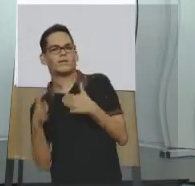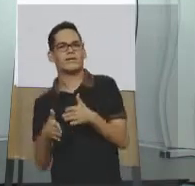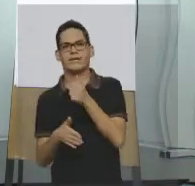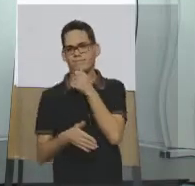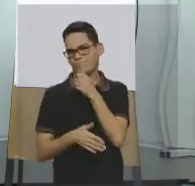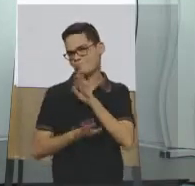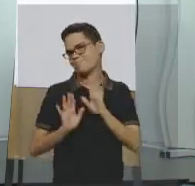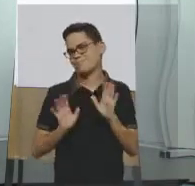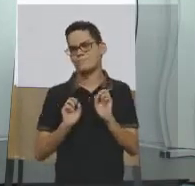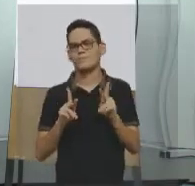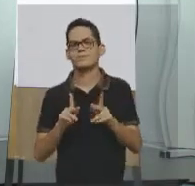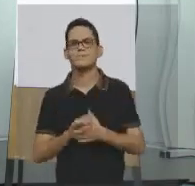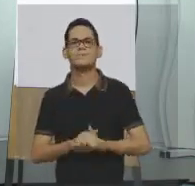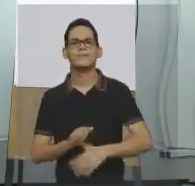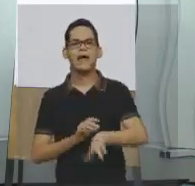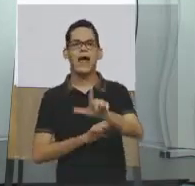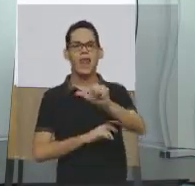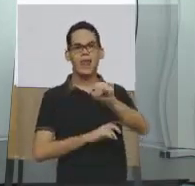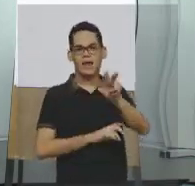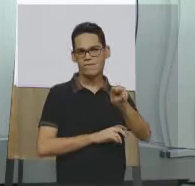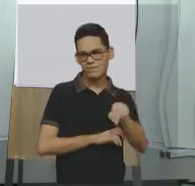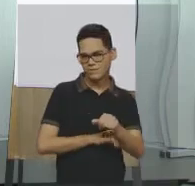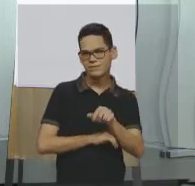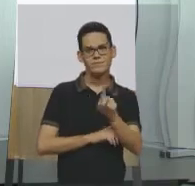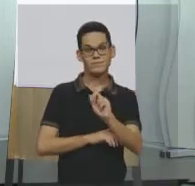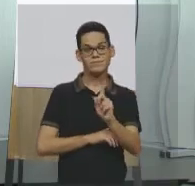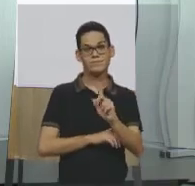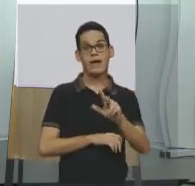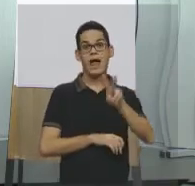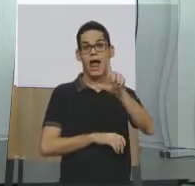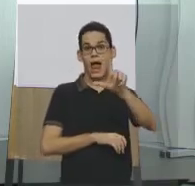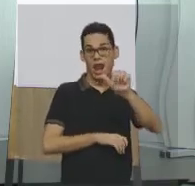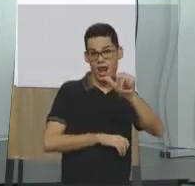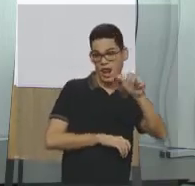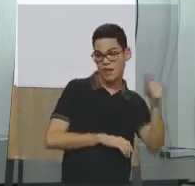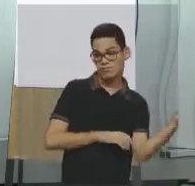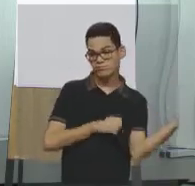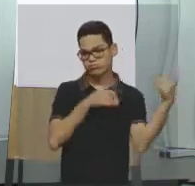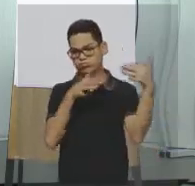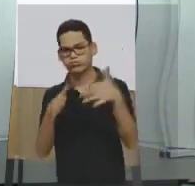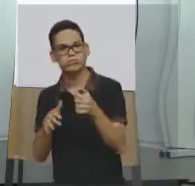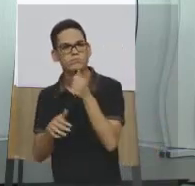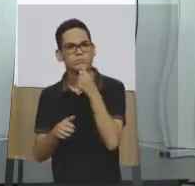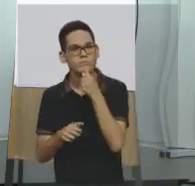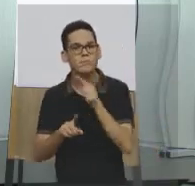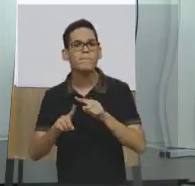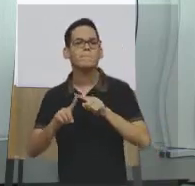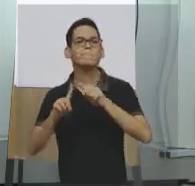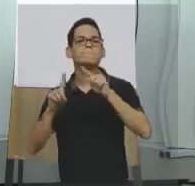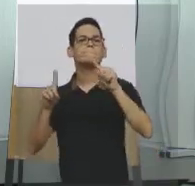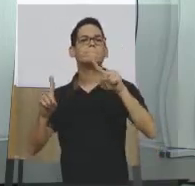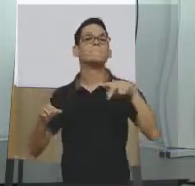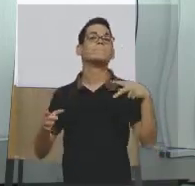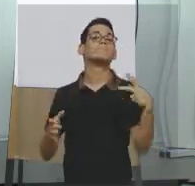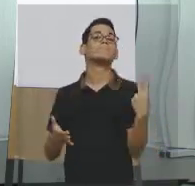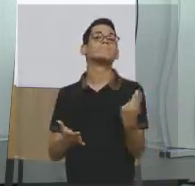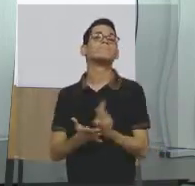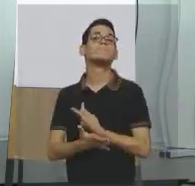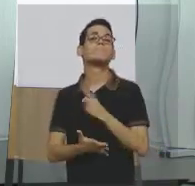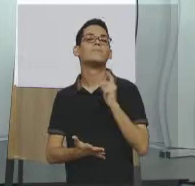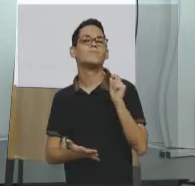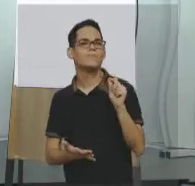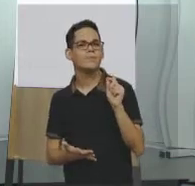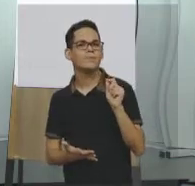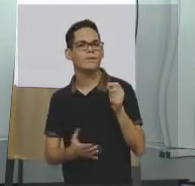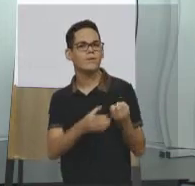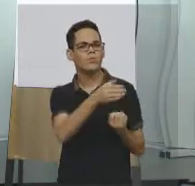vulcão, pela lava do vulcão. Realmente, às vezes a lava não chegou nessas regiões, mas o que essas pessoas não souberam prever é que o